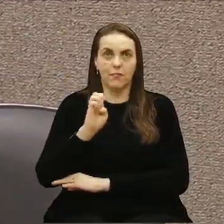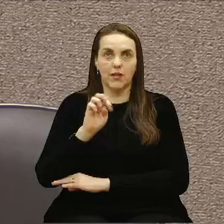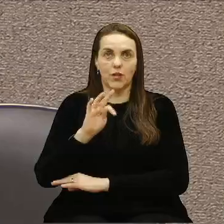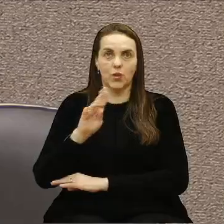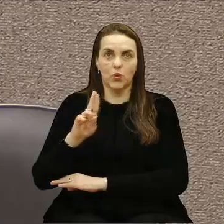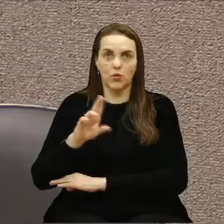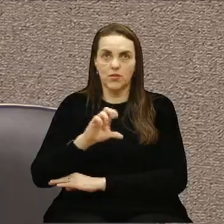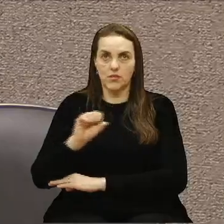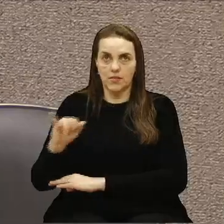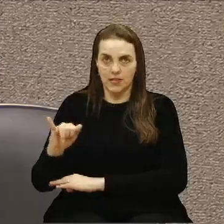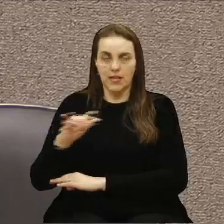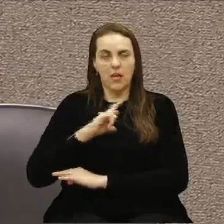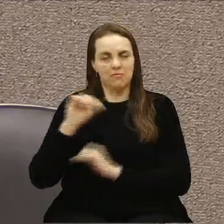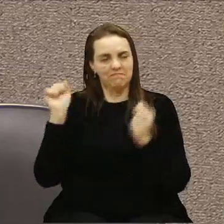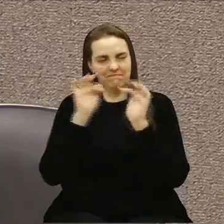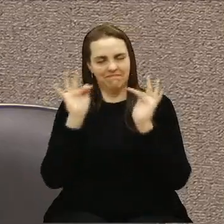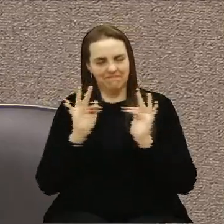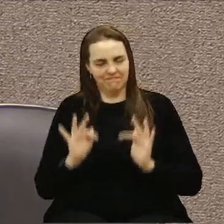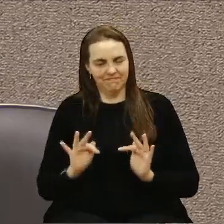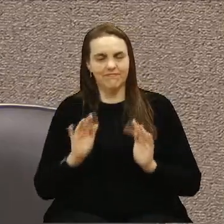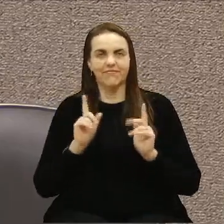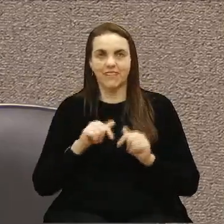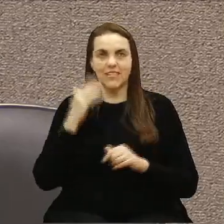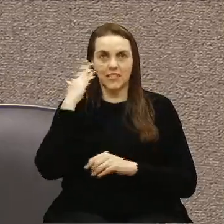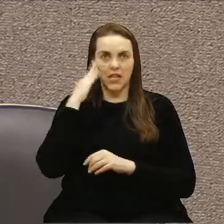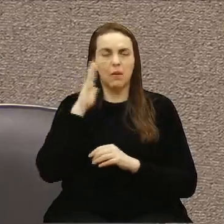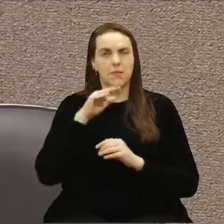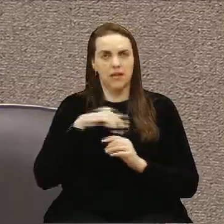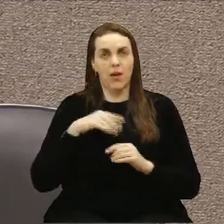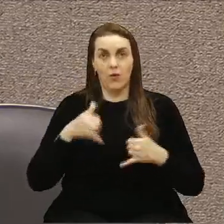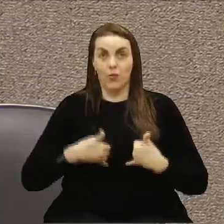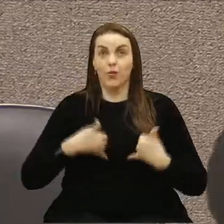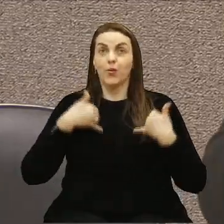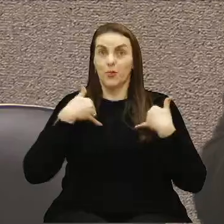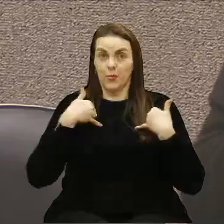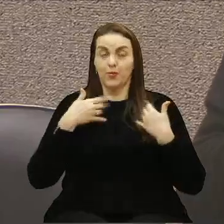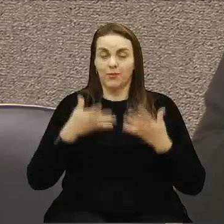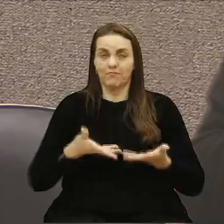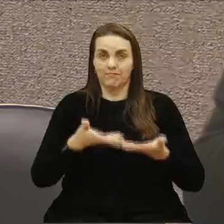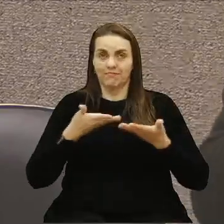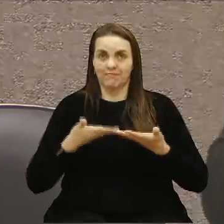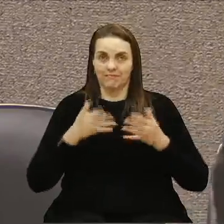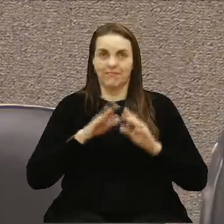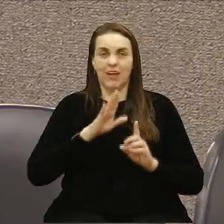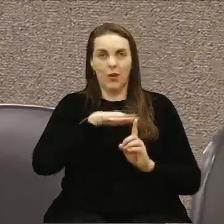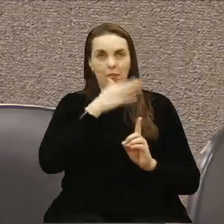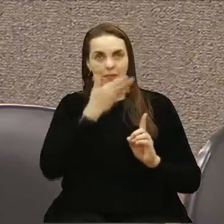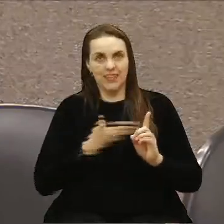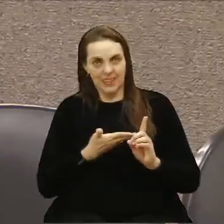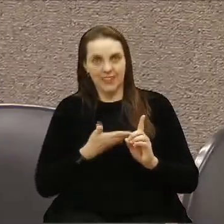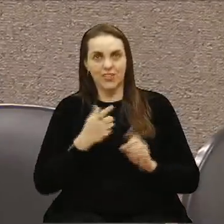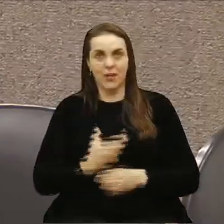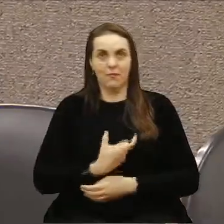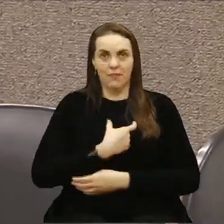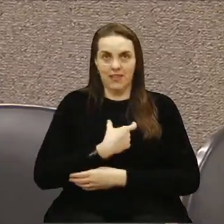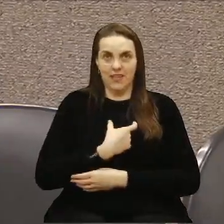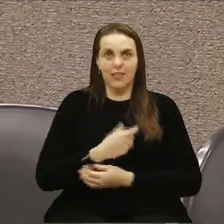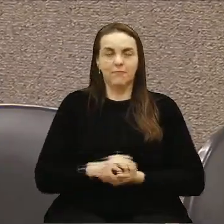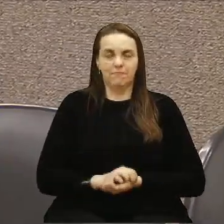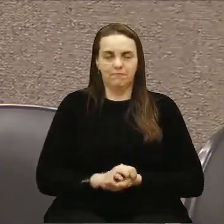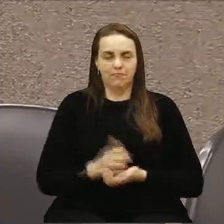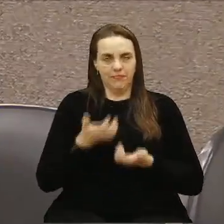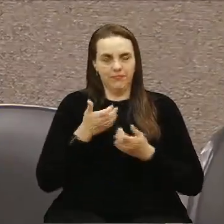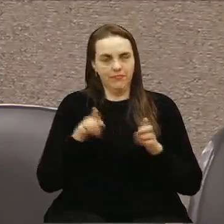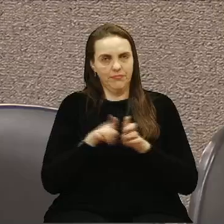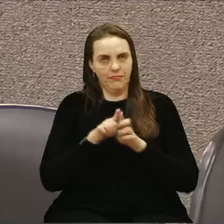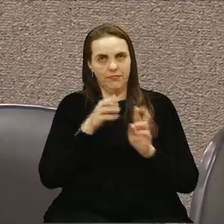extremamente feliz e sei o quanto é honroso poder receber esse momento de homenagem, essa medalha. E quero fazer uma